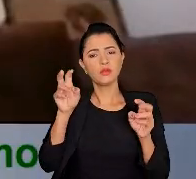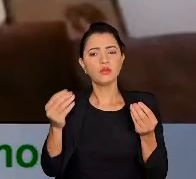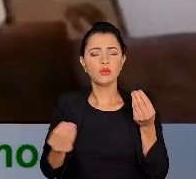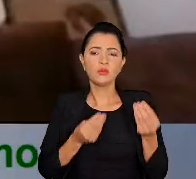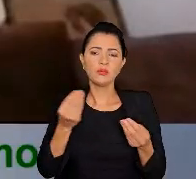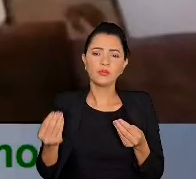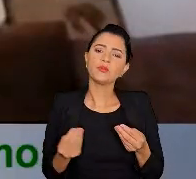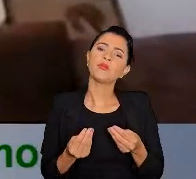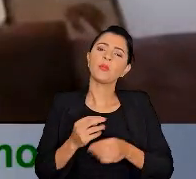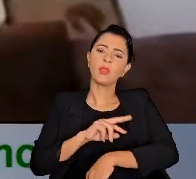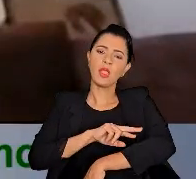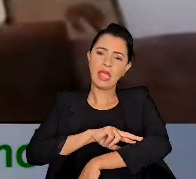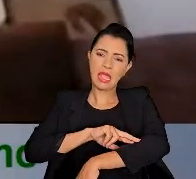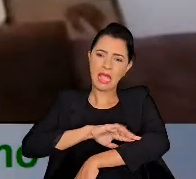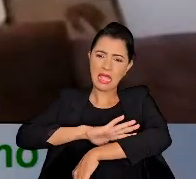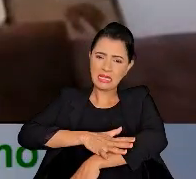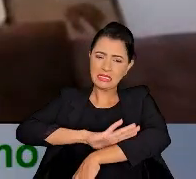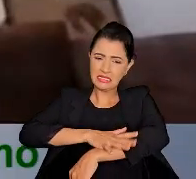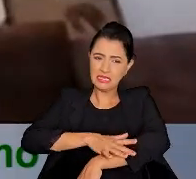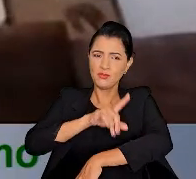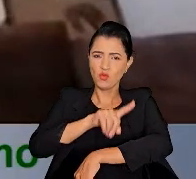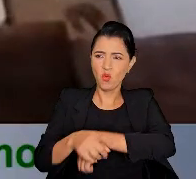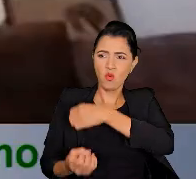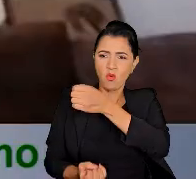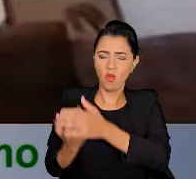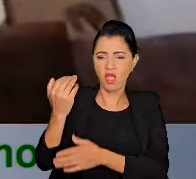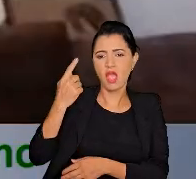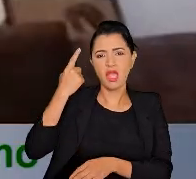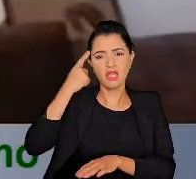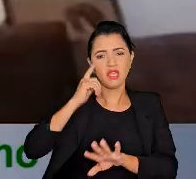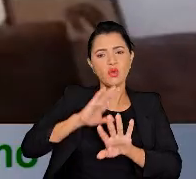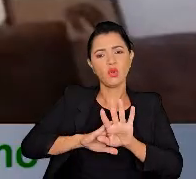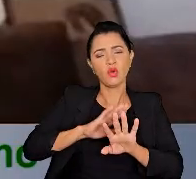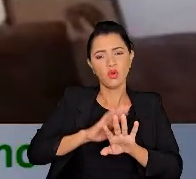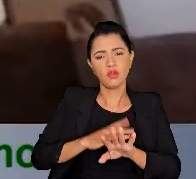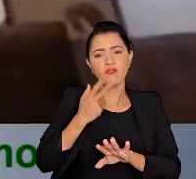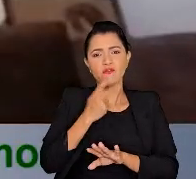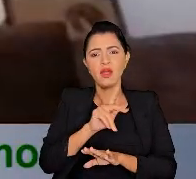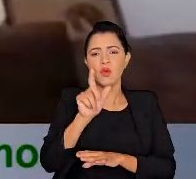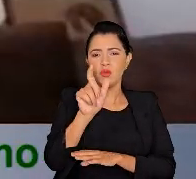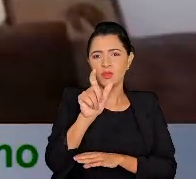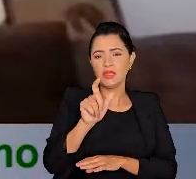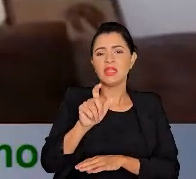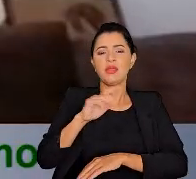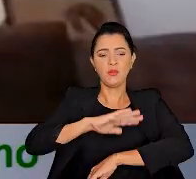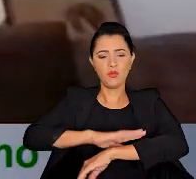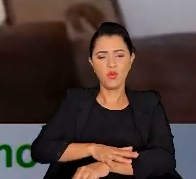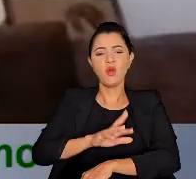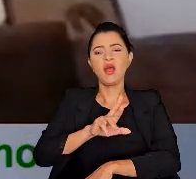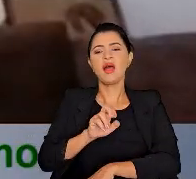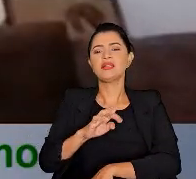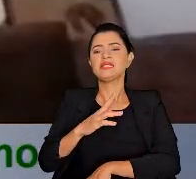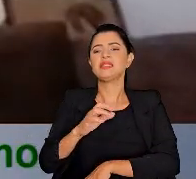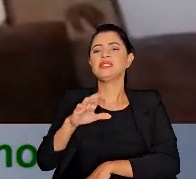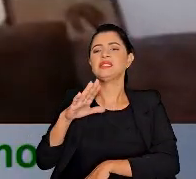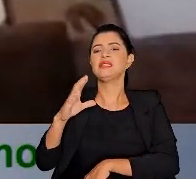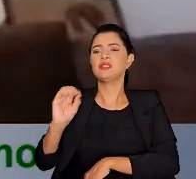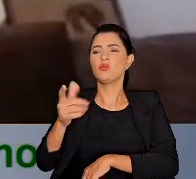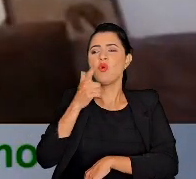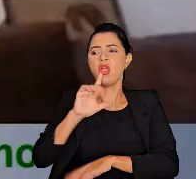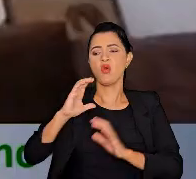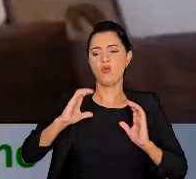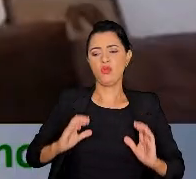O racismo como uma concepção ideológica. Ele fala, o termo racismo vem a constituir a referência a um